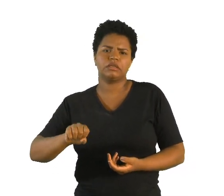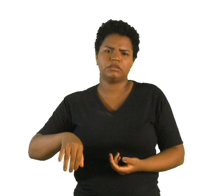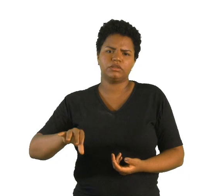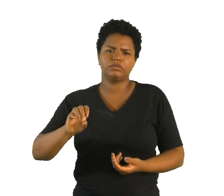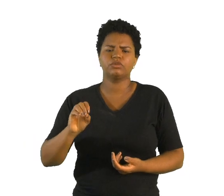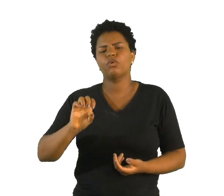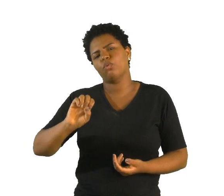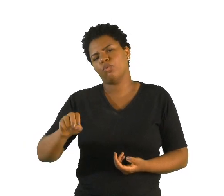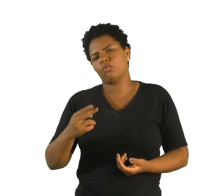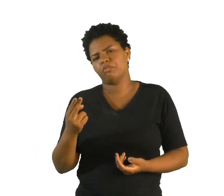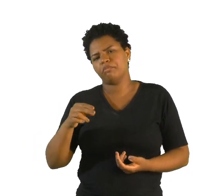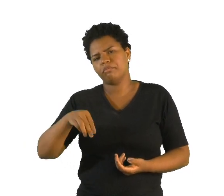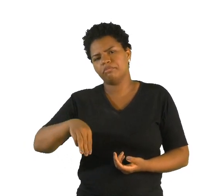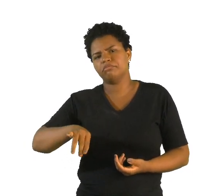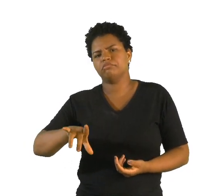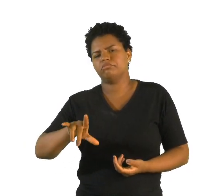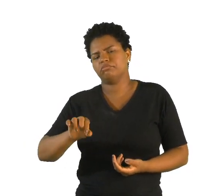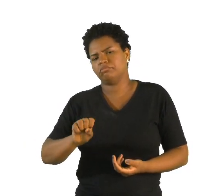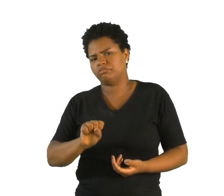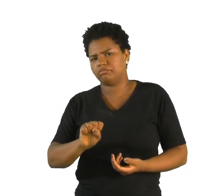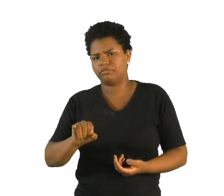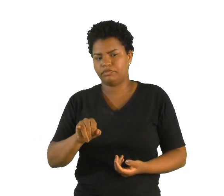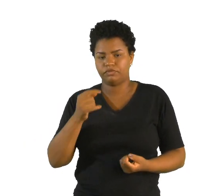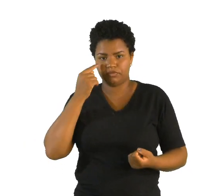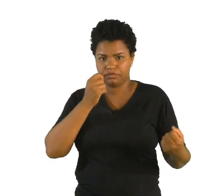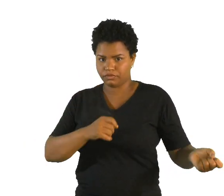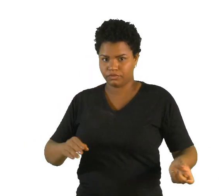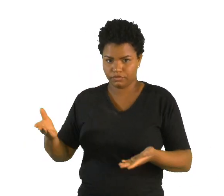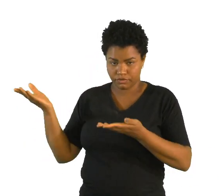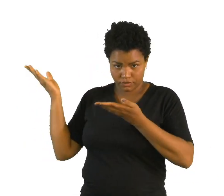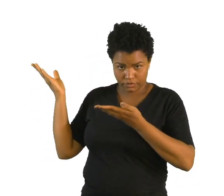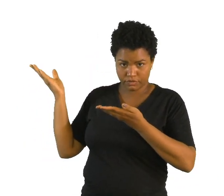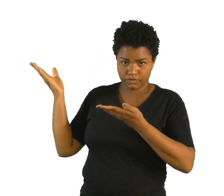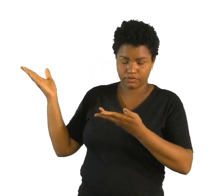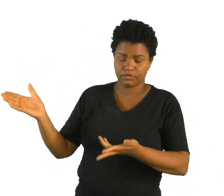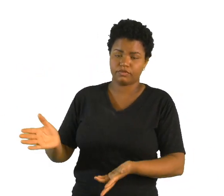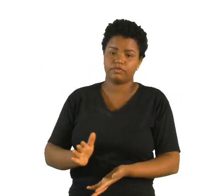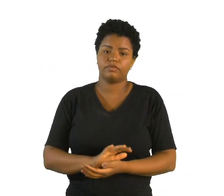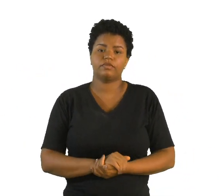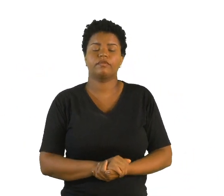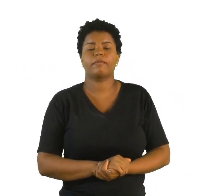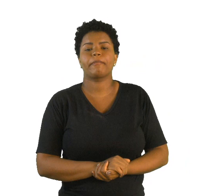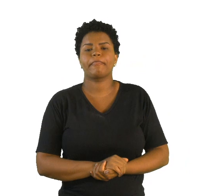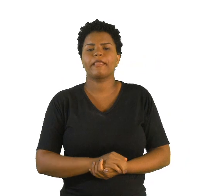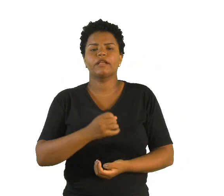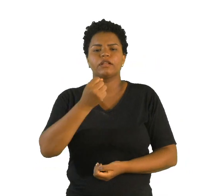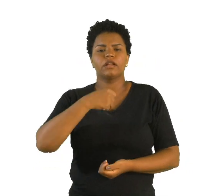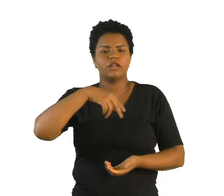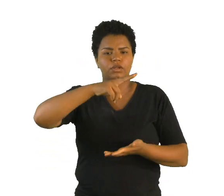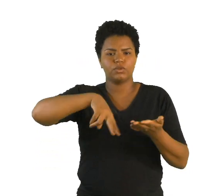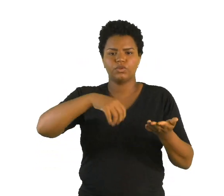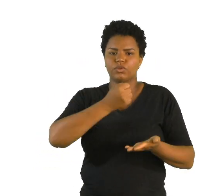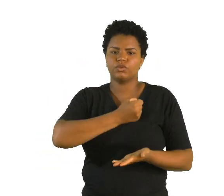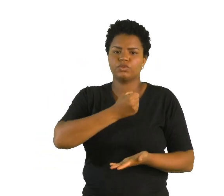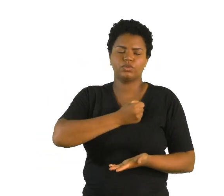para vocês verem. Olha só, lá no slide tem assim, leitura de números decimais. Quando eu tenho